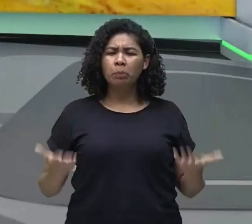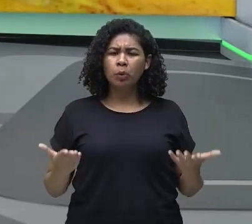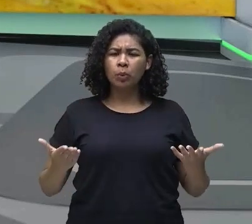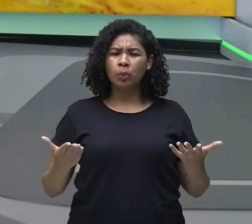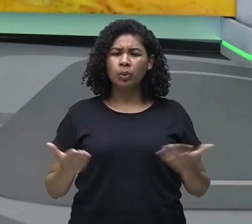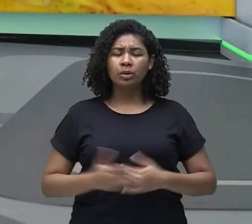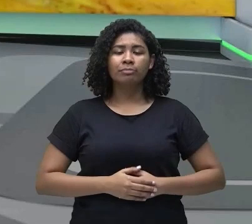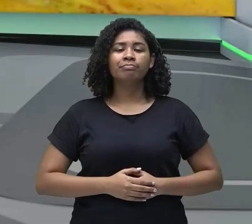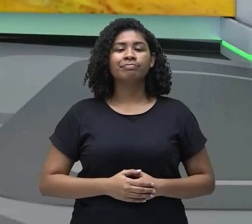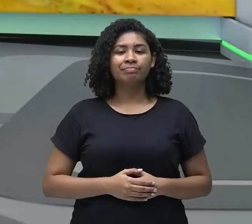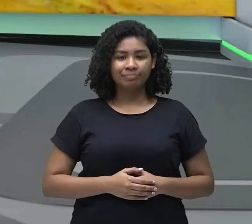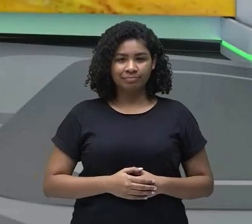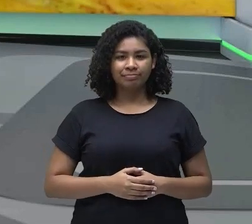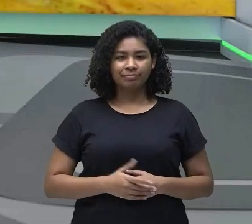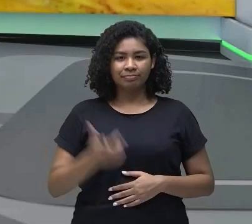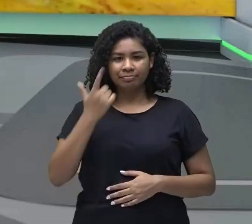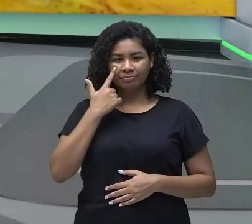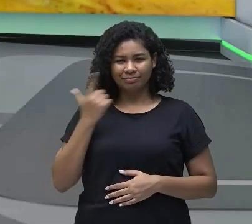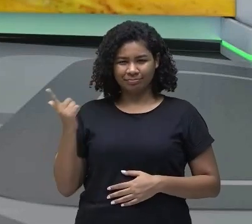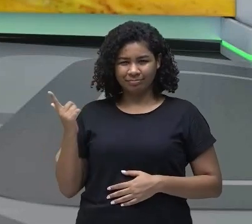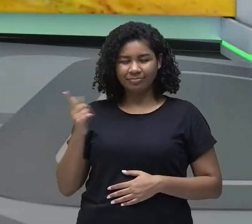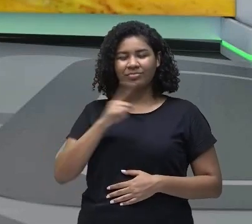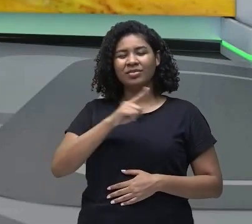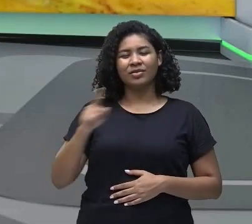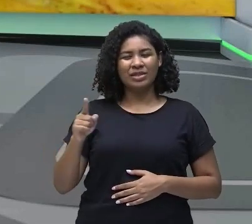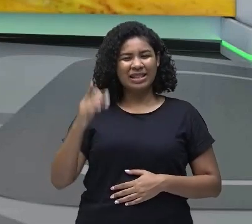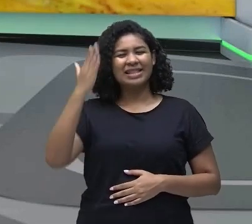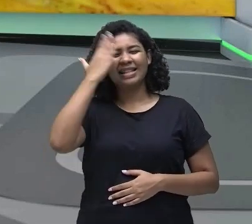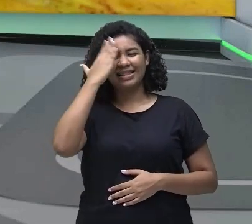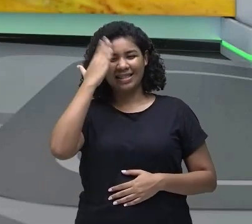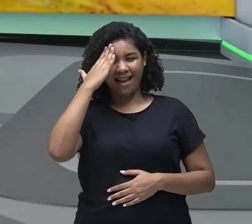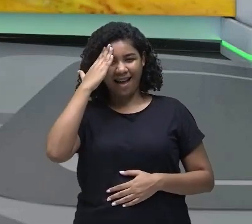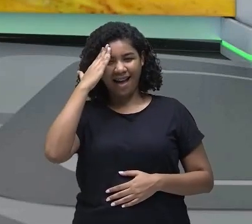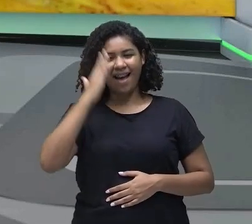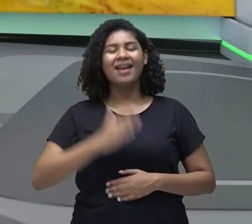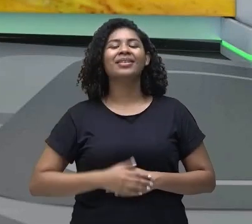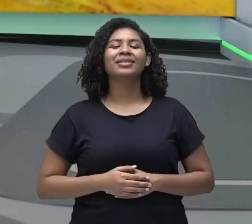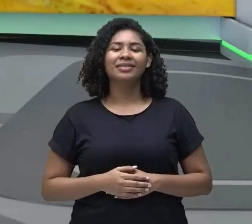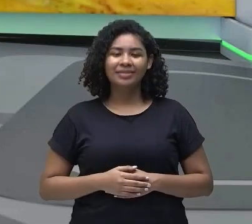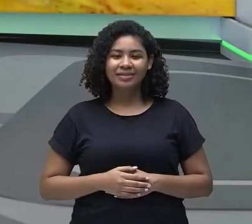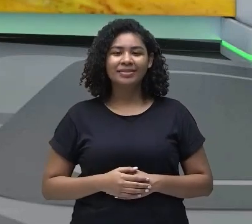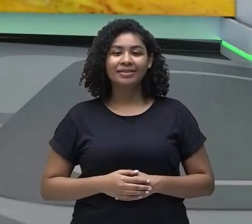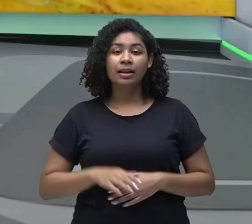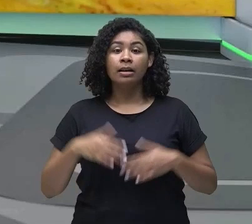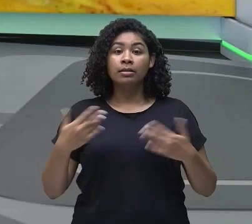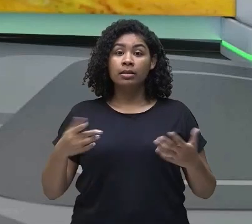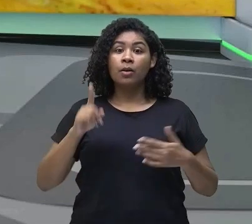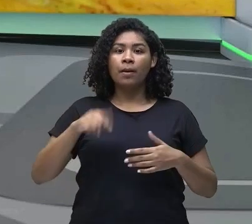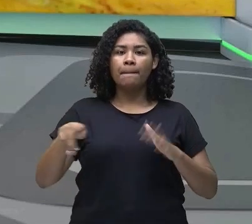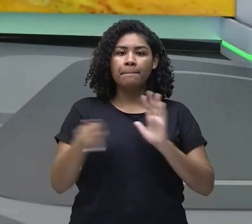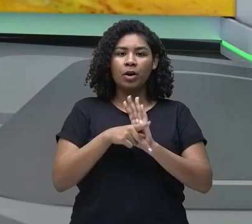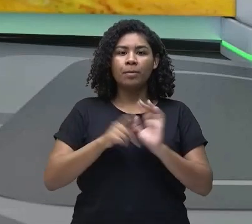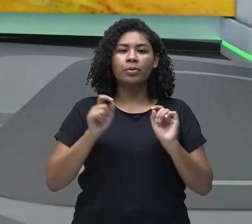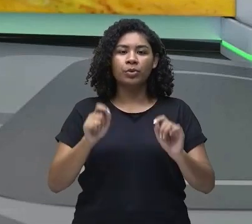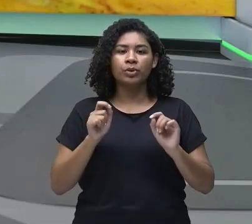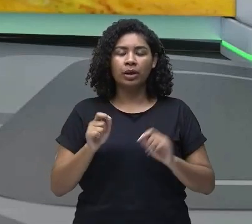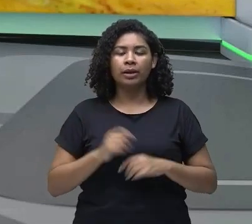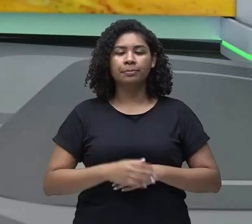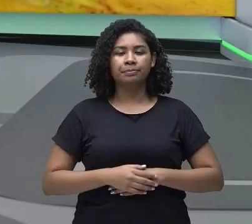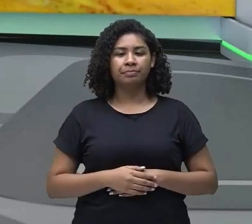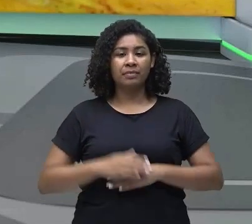insetívoros? Os sapos, você já deve ter sacado, né? Insetívoros são animais que